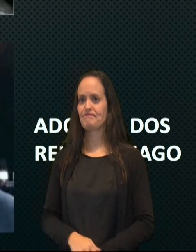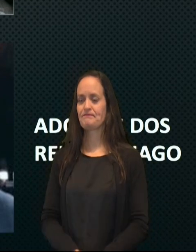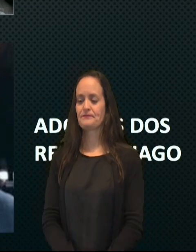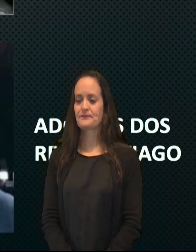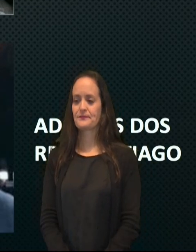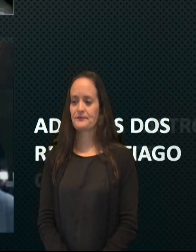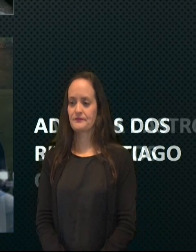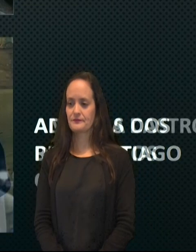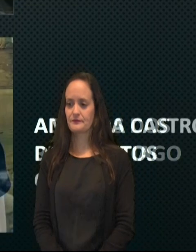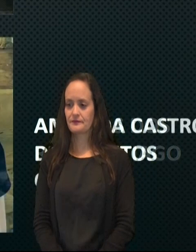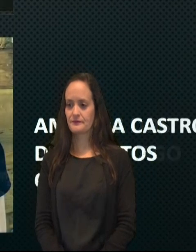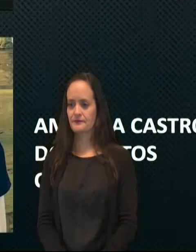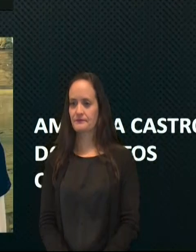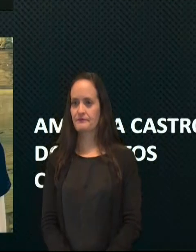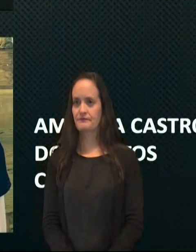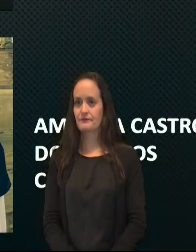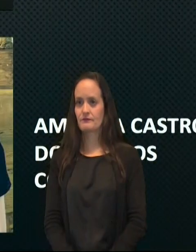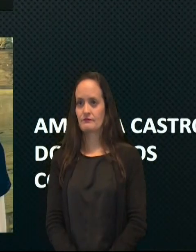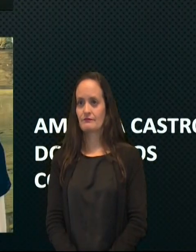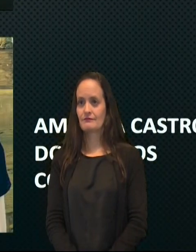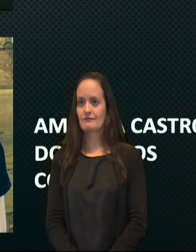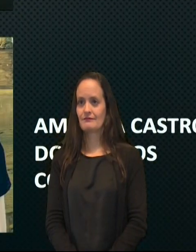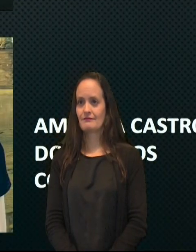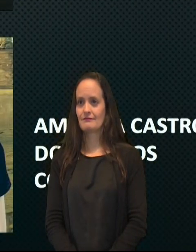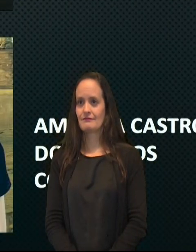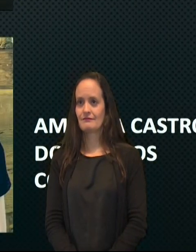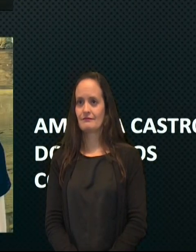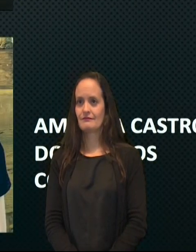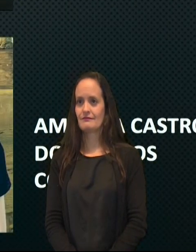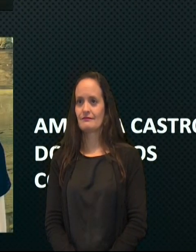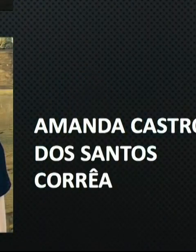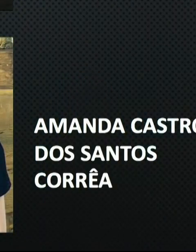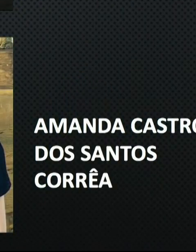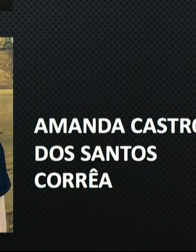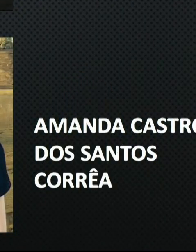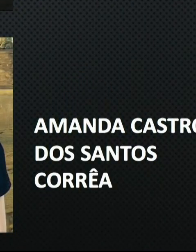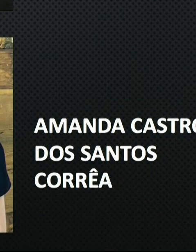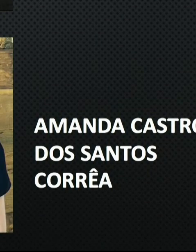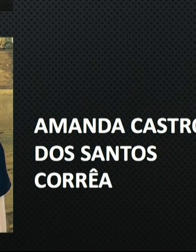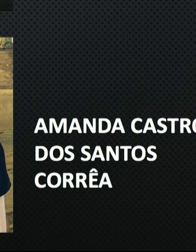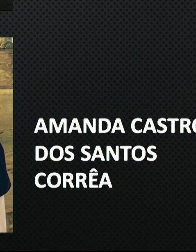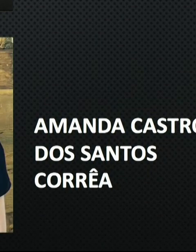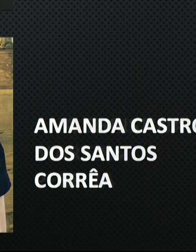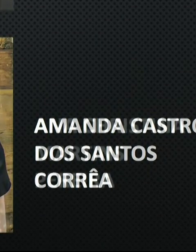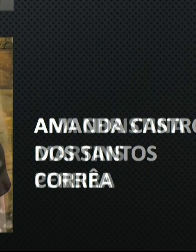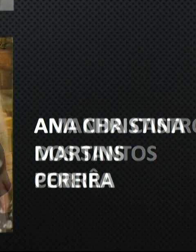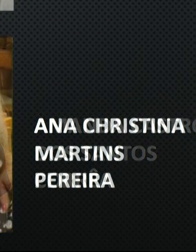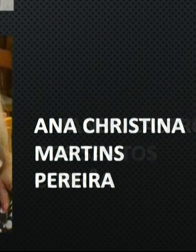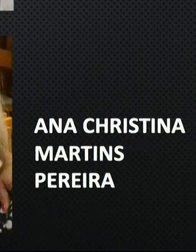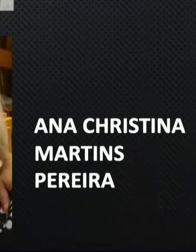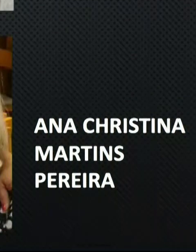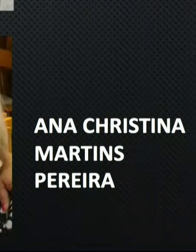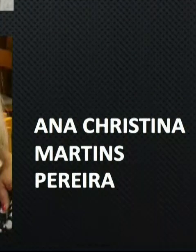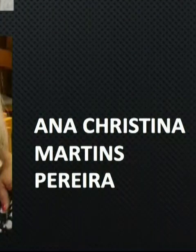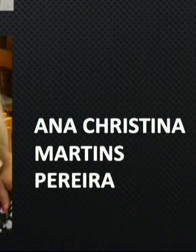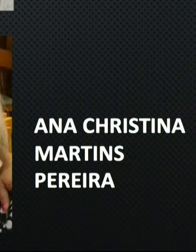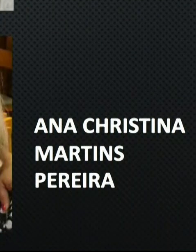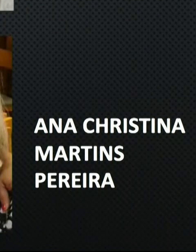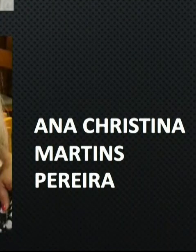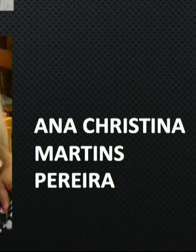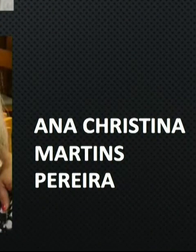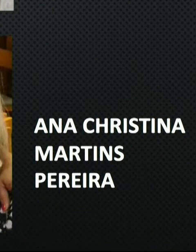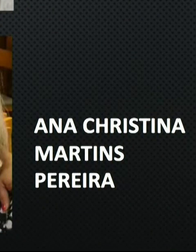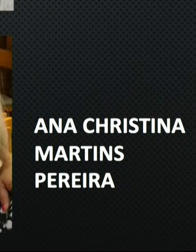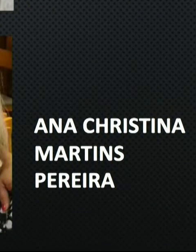Adilza, Adonias, Alberto, Alceu, Aline, Amanda, Ana Lúcia, Ana